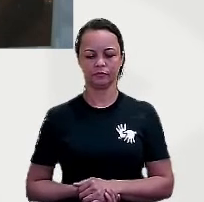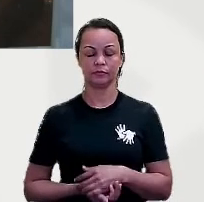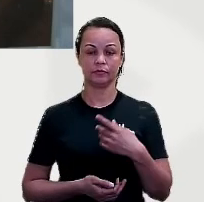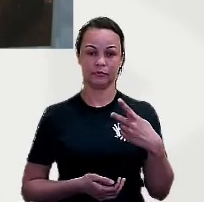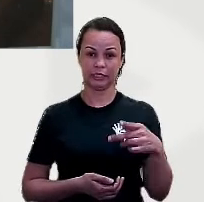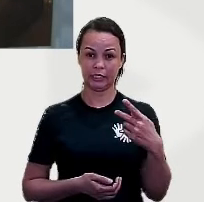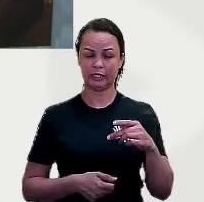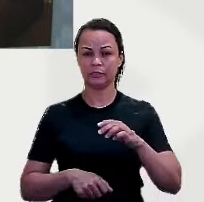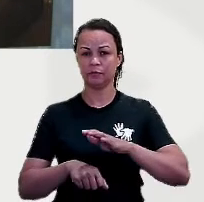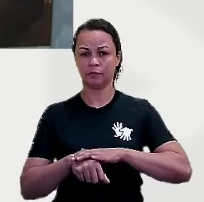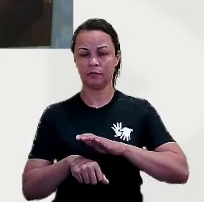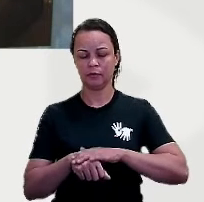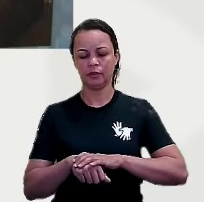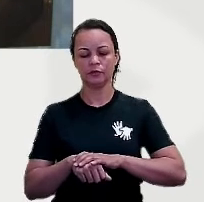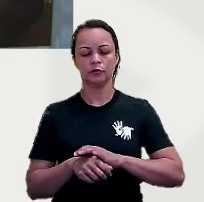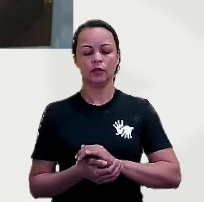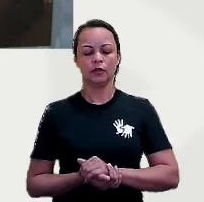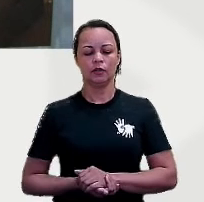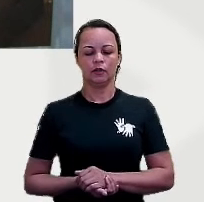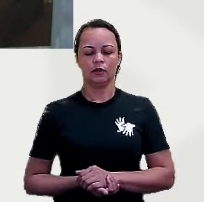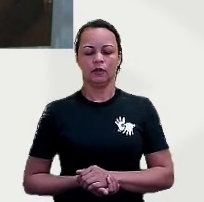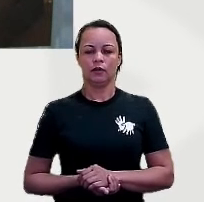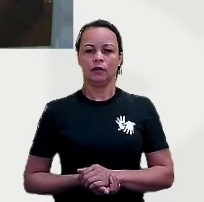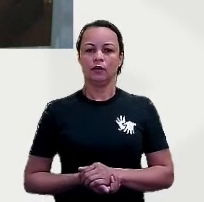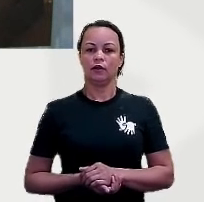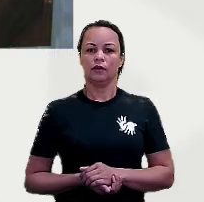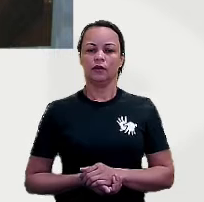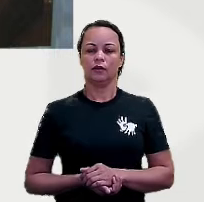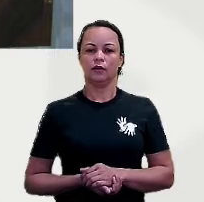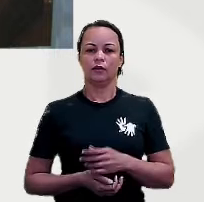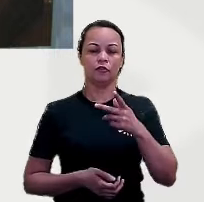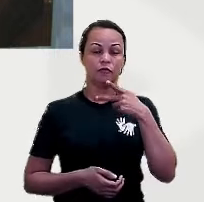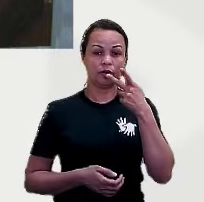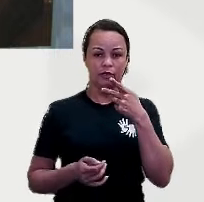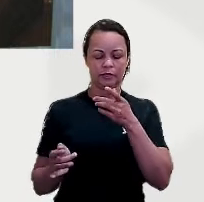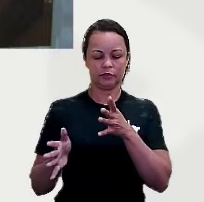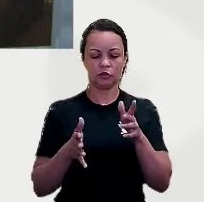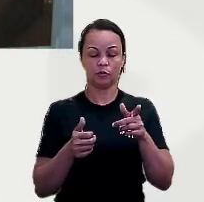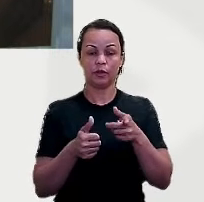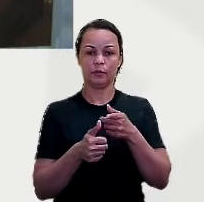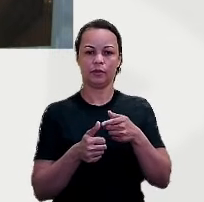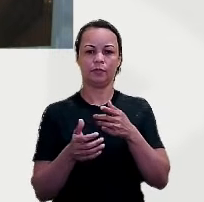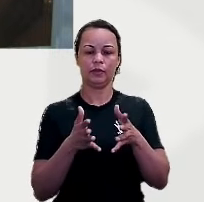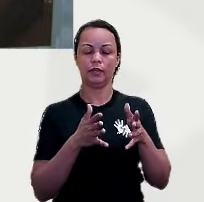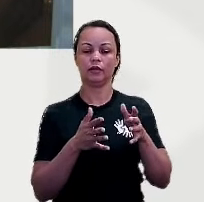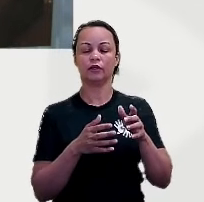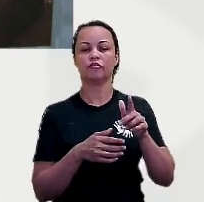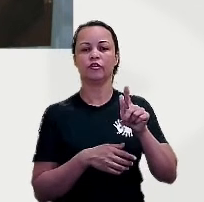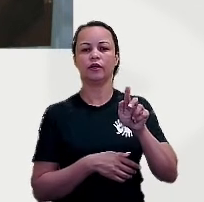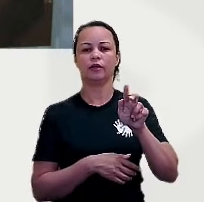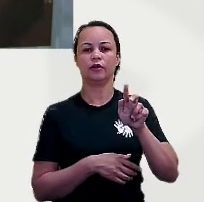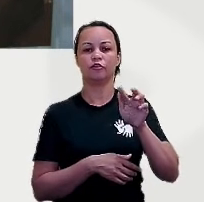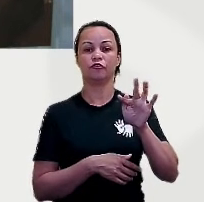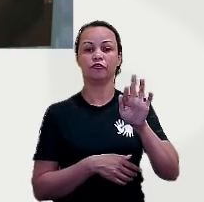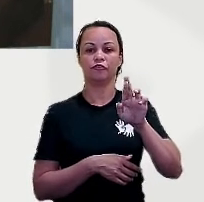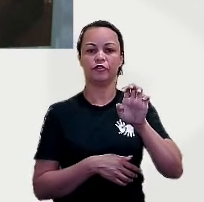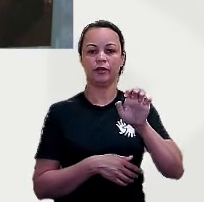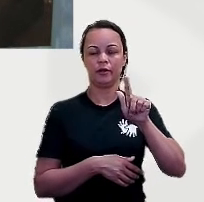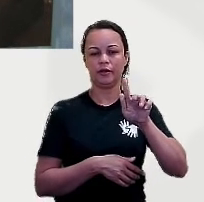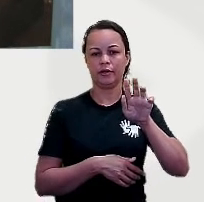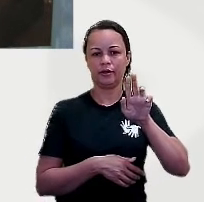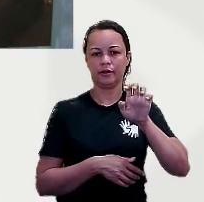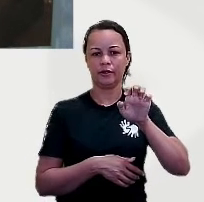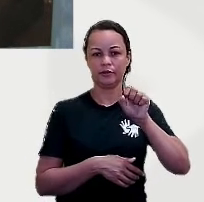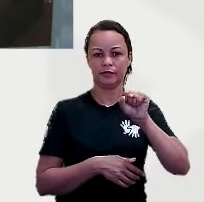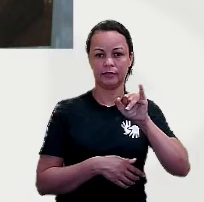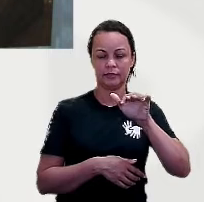meio tempo, aí vejam, eu falei sobre a primeira elevação, né, que é a categoria de freguesia. Aí nesse tempo,